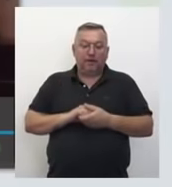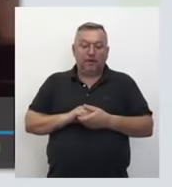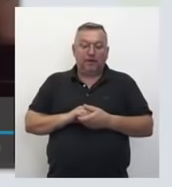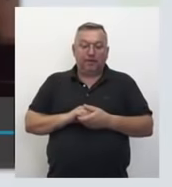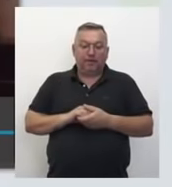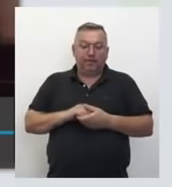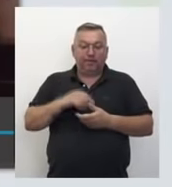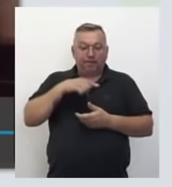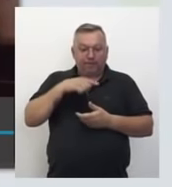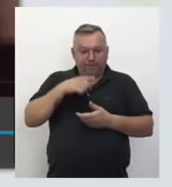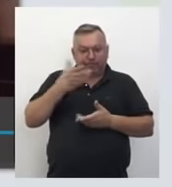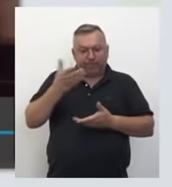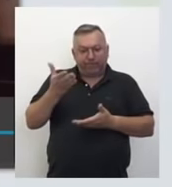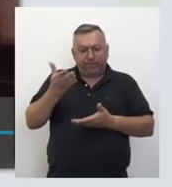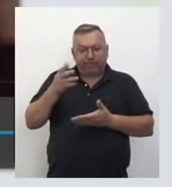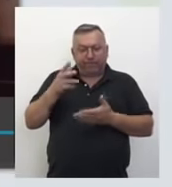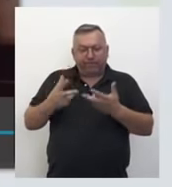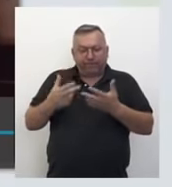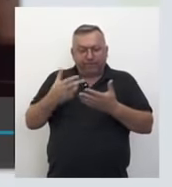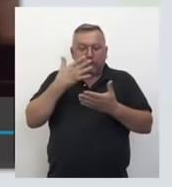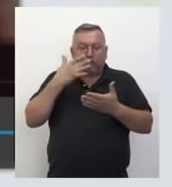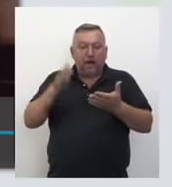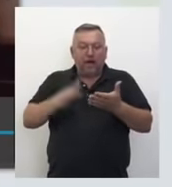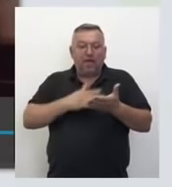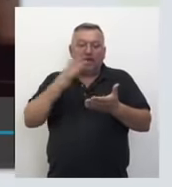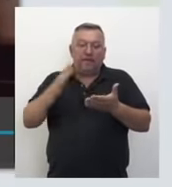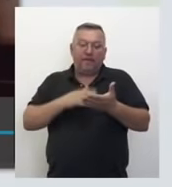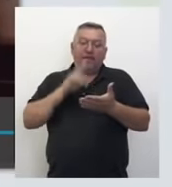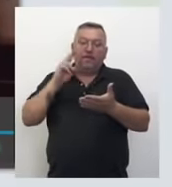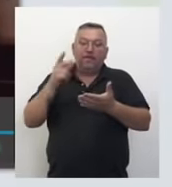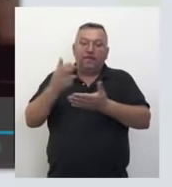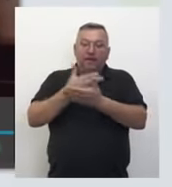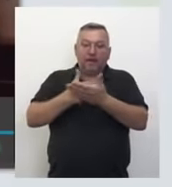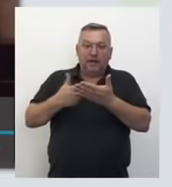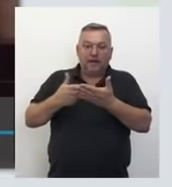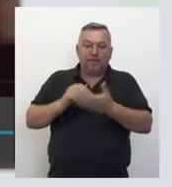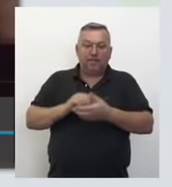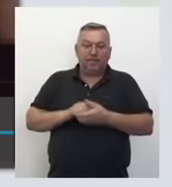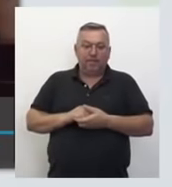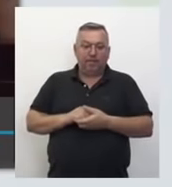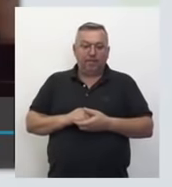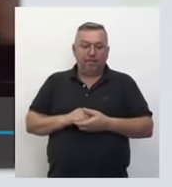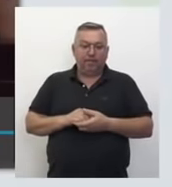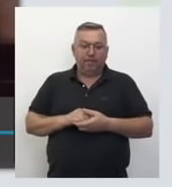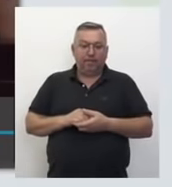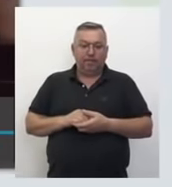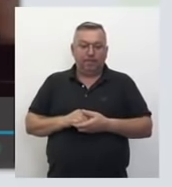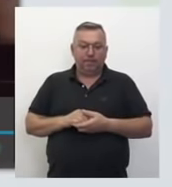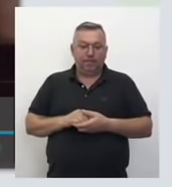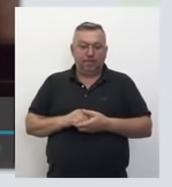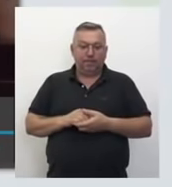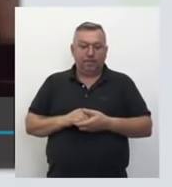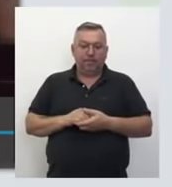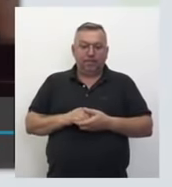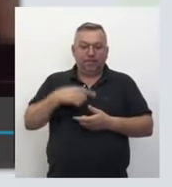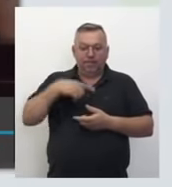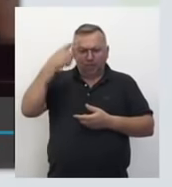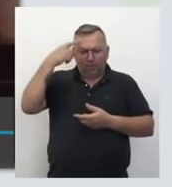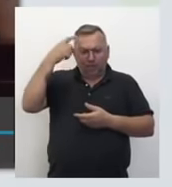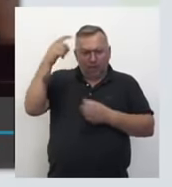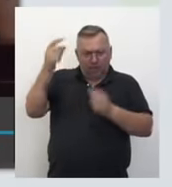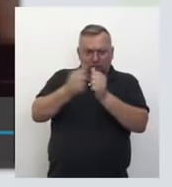o que eu tenho aqui de recorte de revista. Eu vou pegar e desenhar o pinhão e vou recortar. E aí, vocês estão criando junto